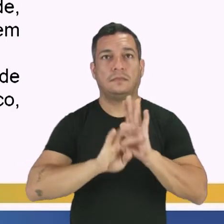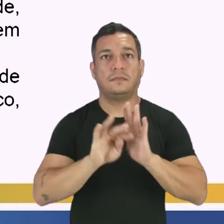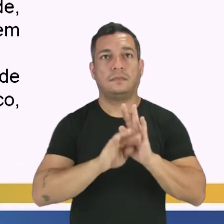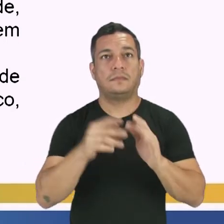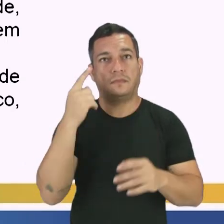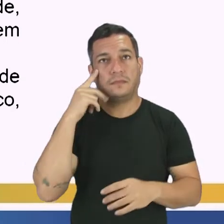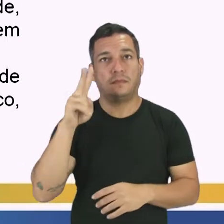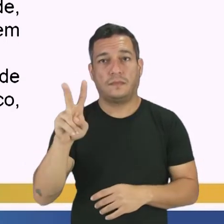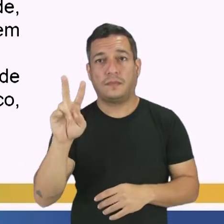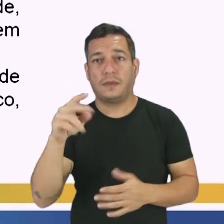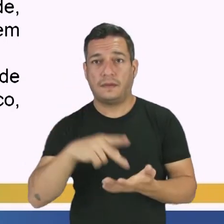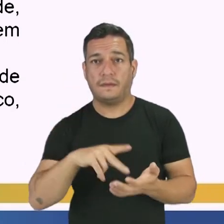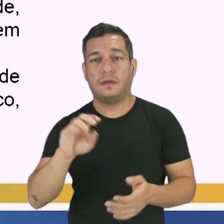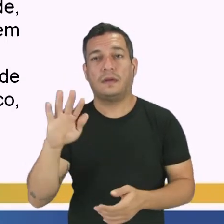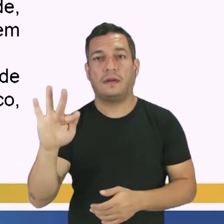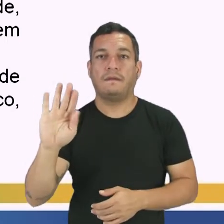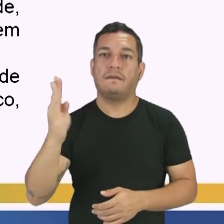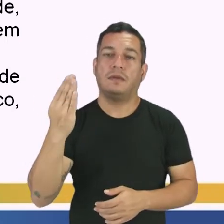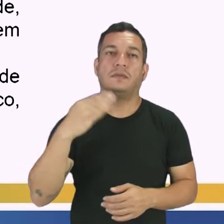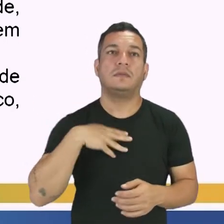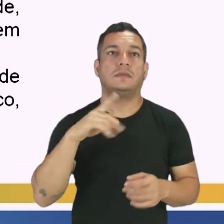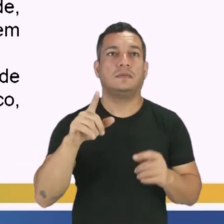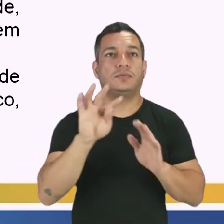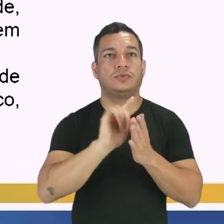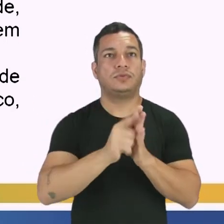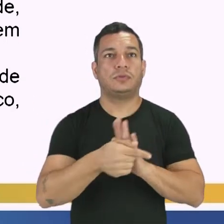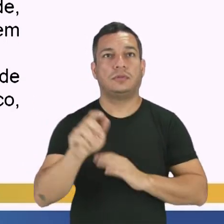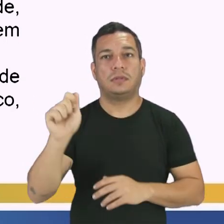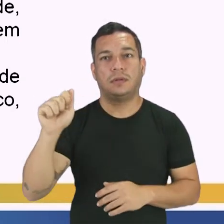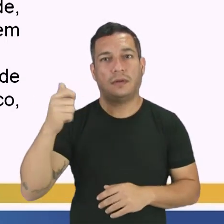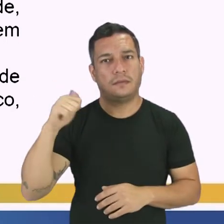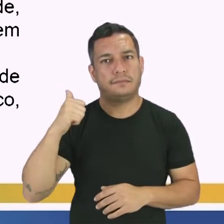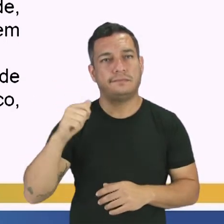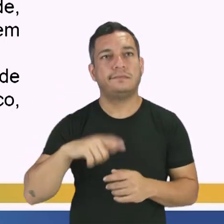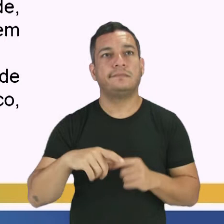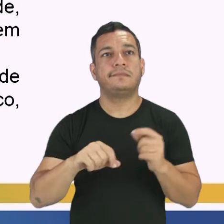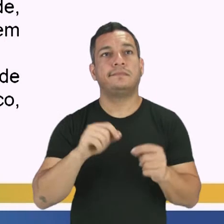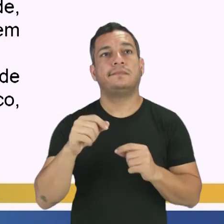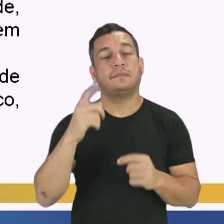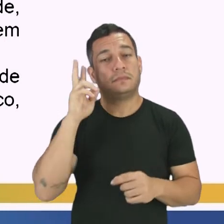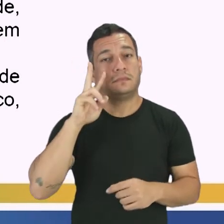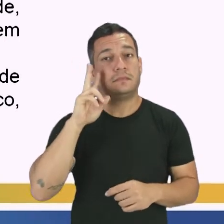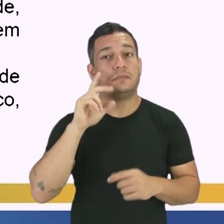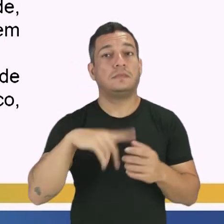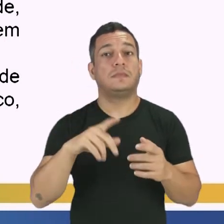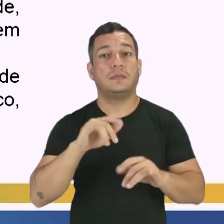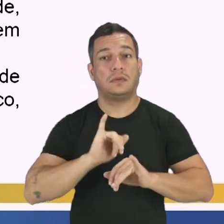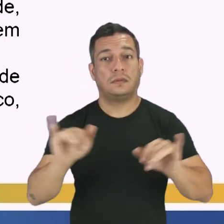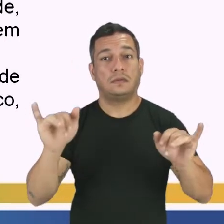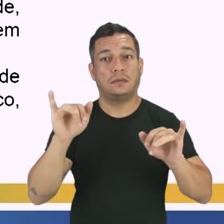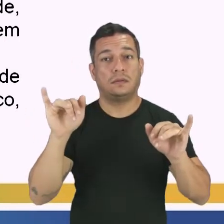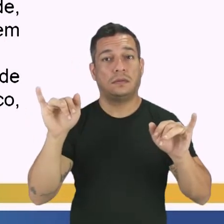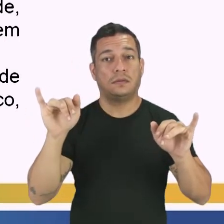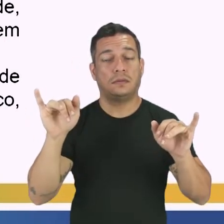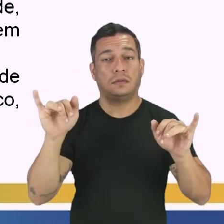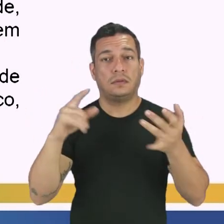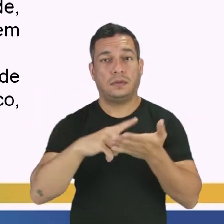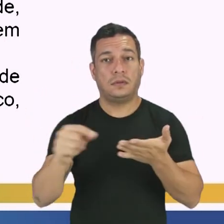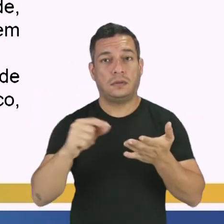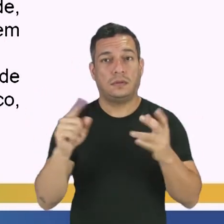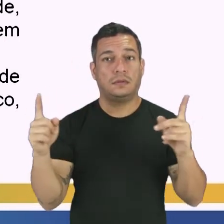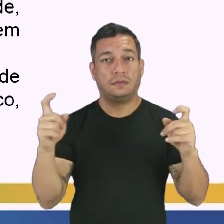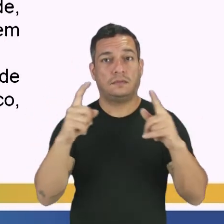assinale V para verdadeiro e F para falso, sobre o gênero em análise. O gênero, lembrando, artigo de divulgação